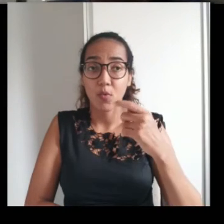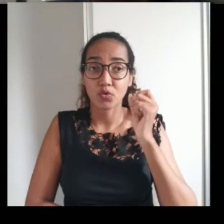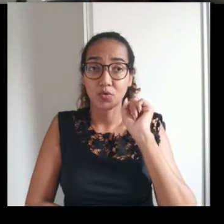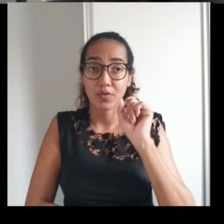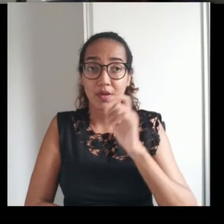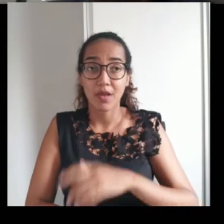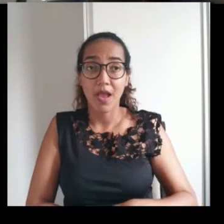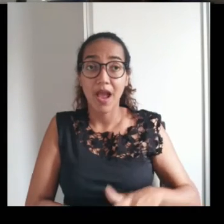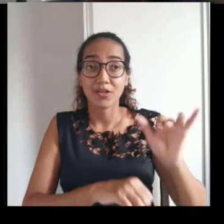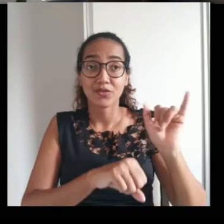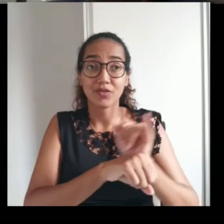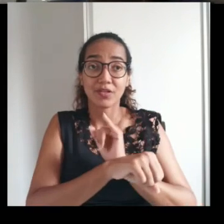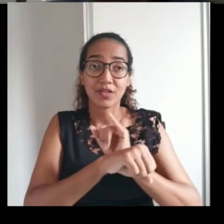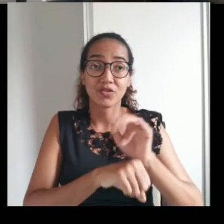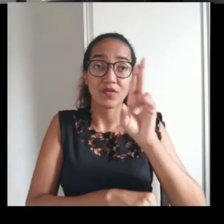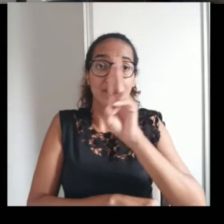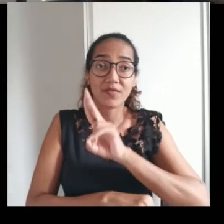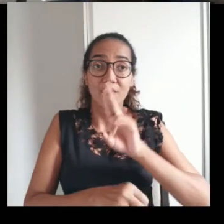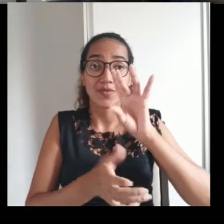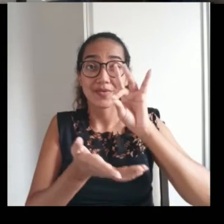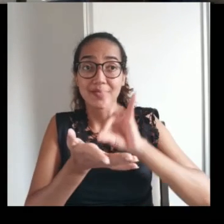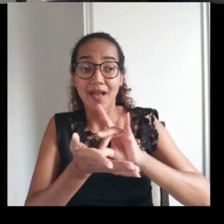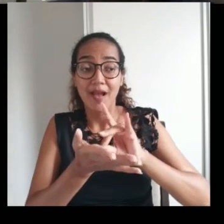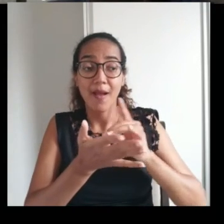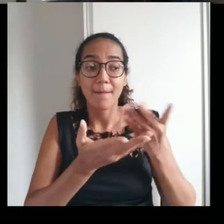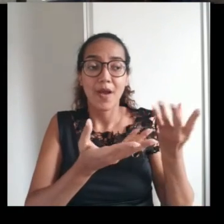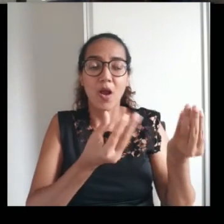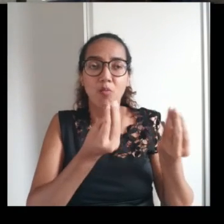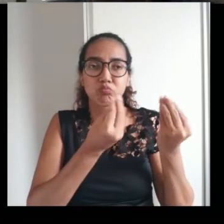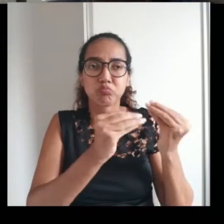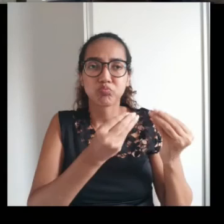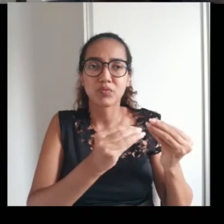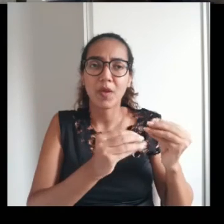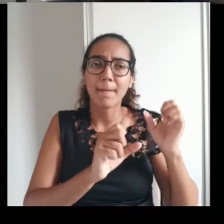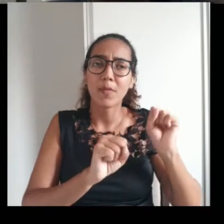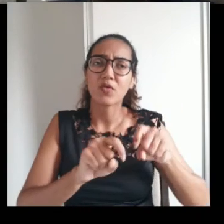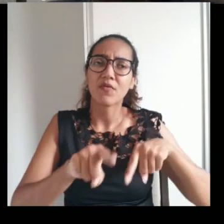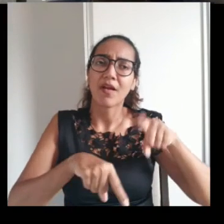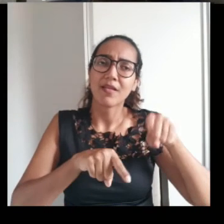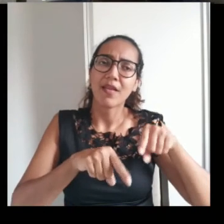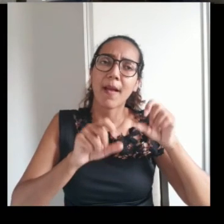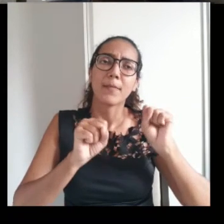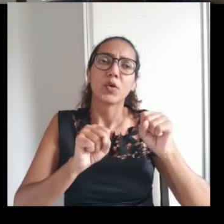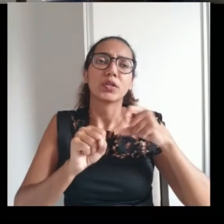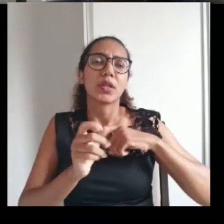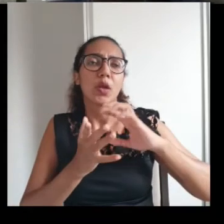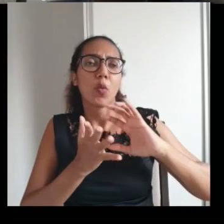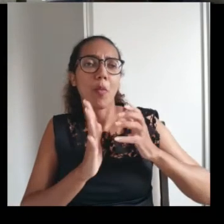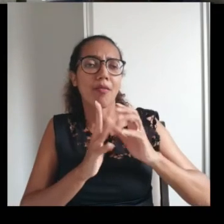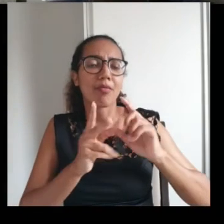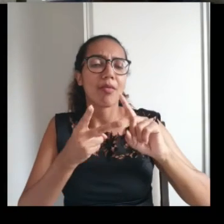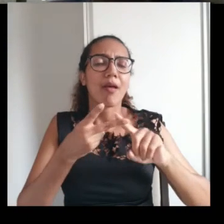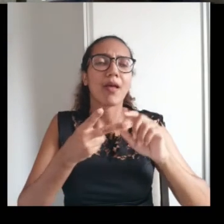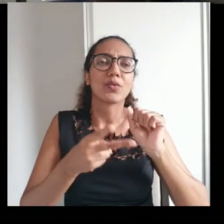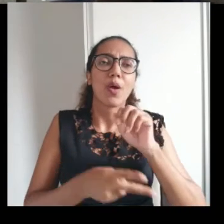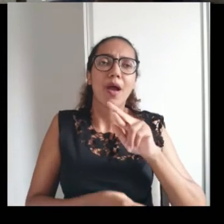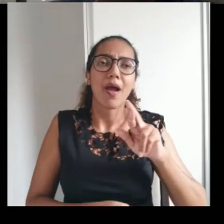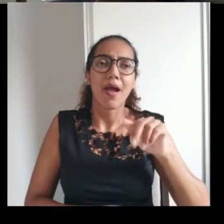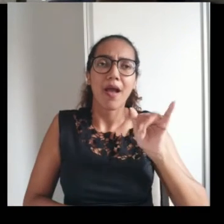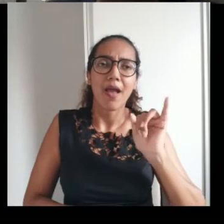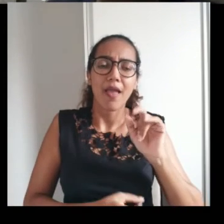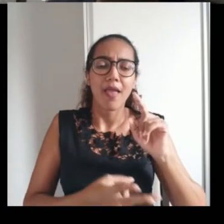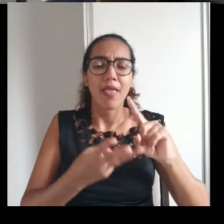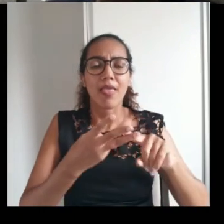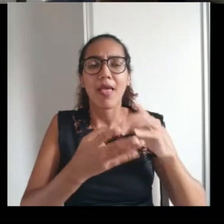repositório pode variar. A gente pode ter um repositório com array, um repositório com banco de dados, com arquivo e etc. Né? A gente tem uma camada